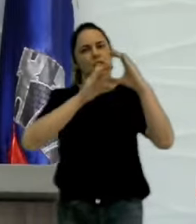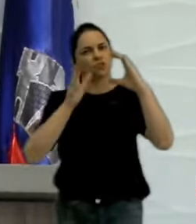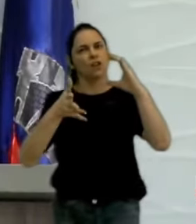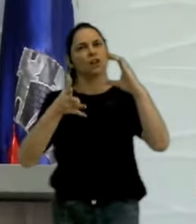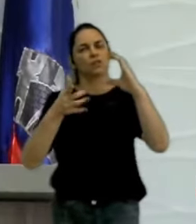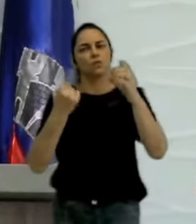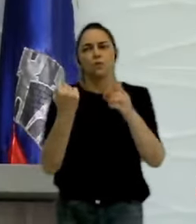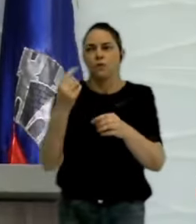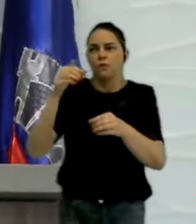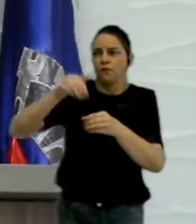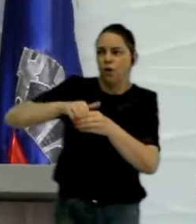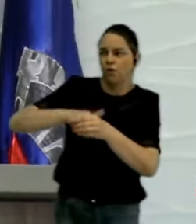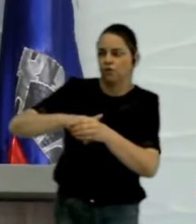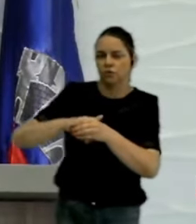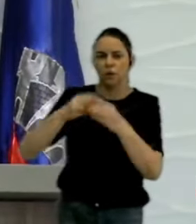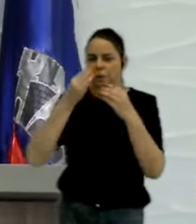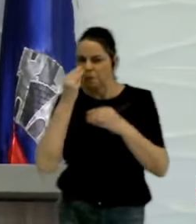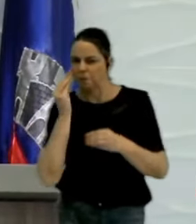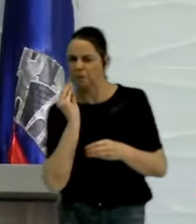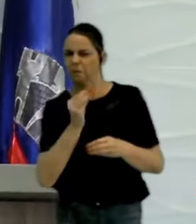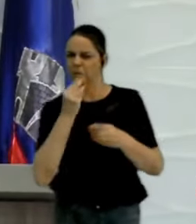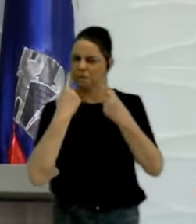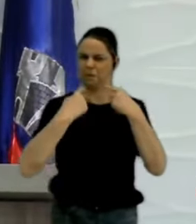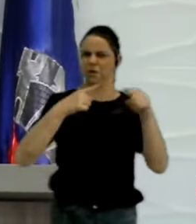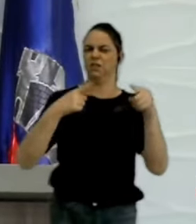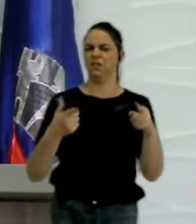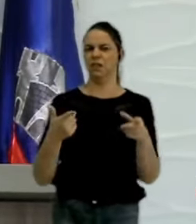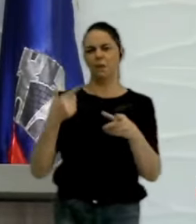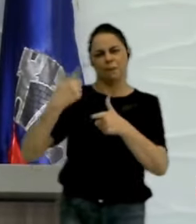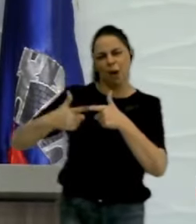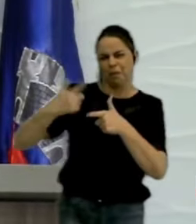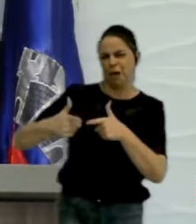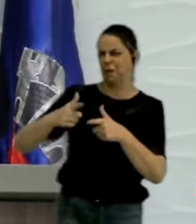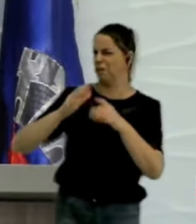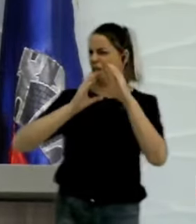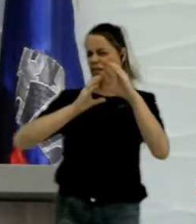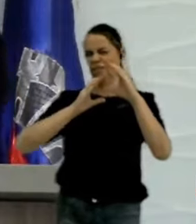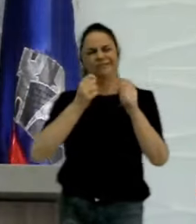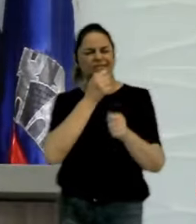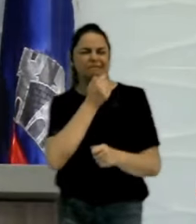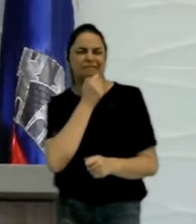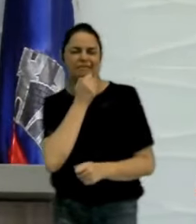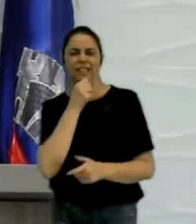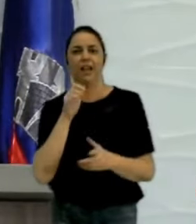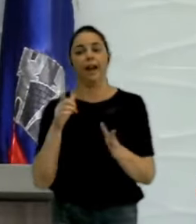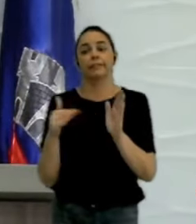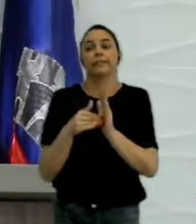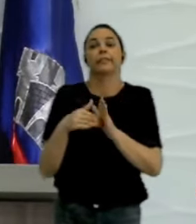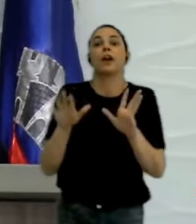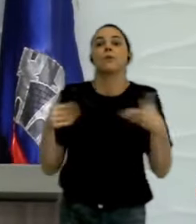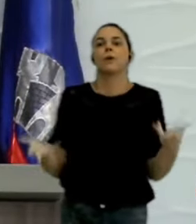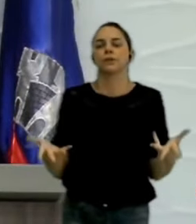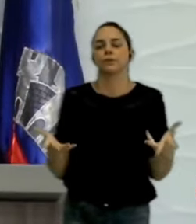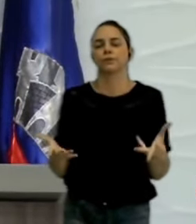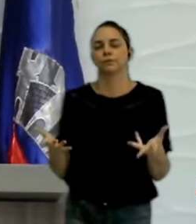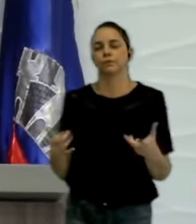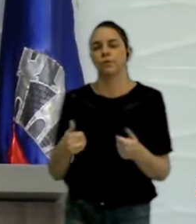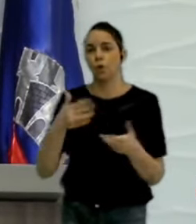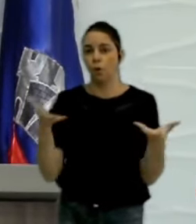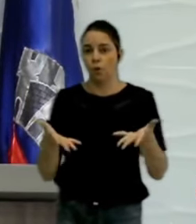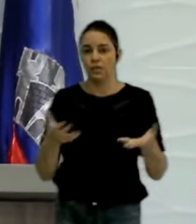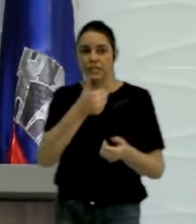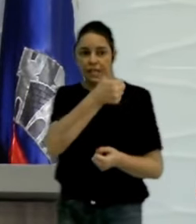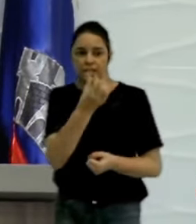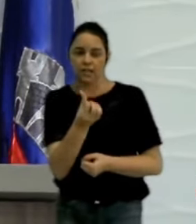teve um voto de repúdio e a Compesa não resolve aquele problema. Eu quero ver até quando vai. Hoje, 161